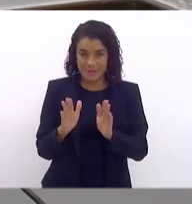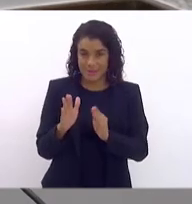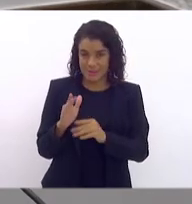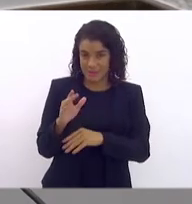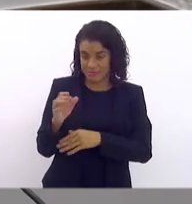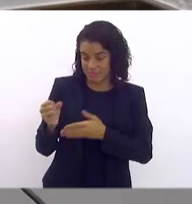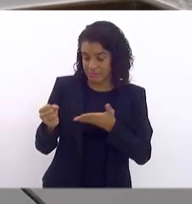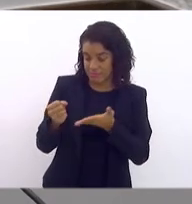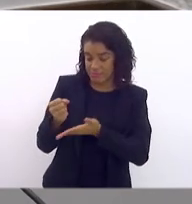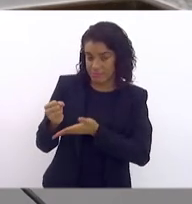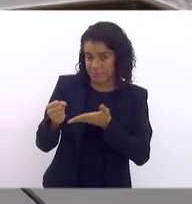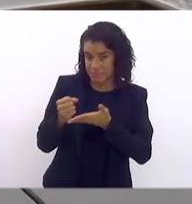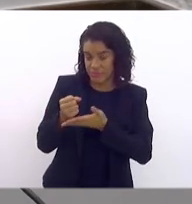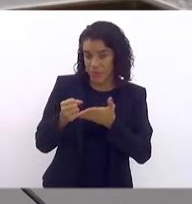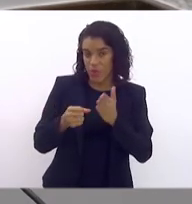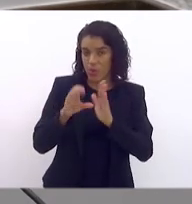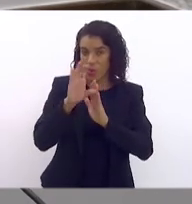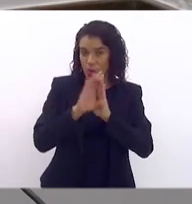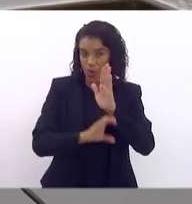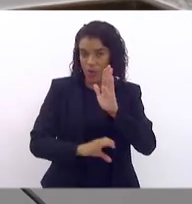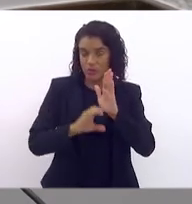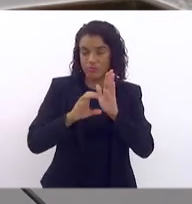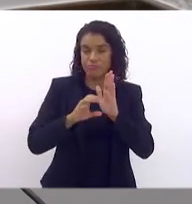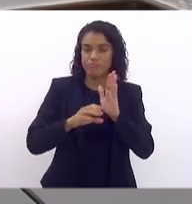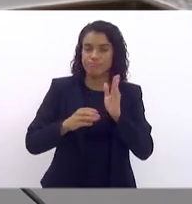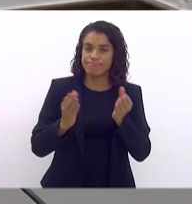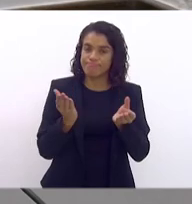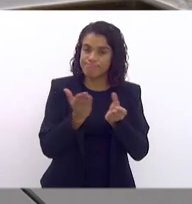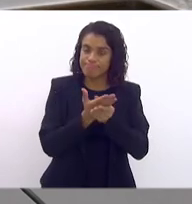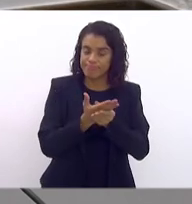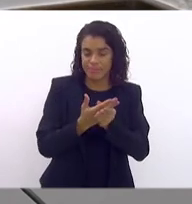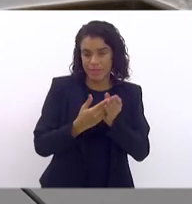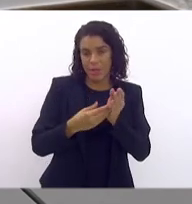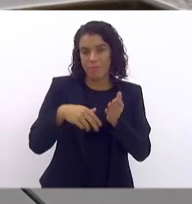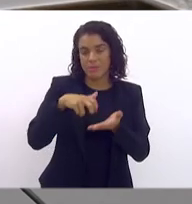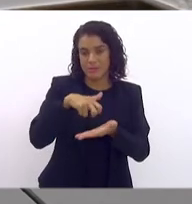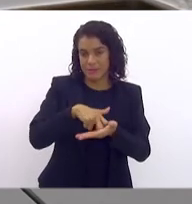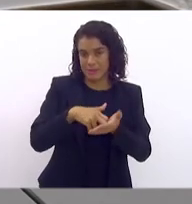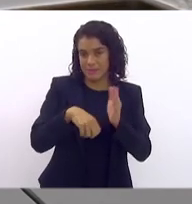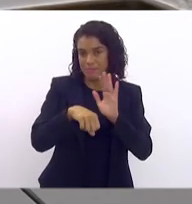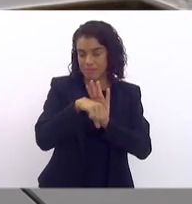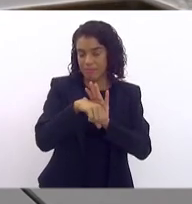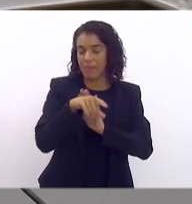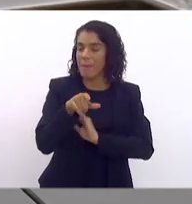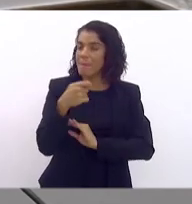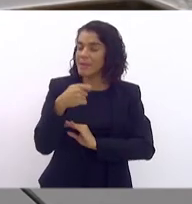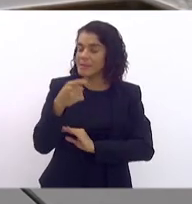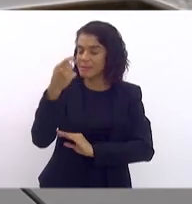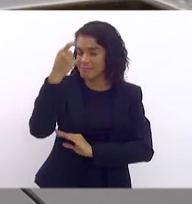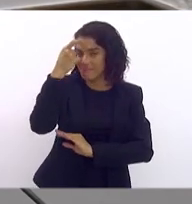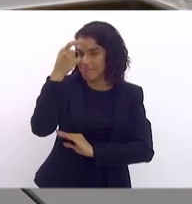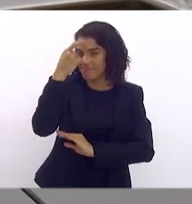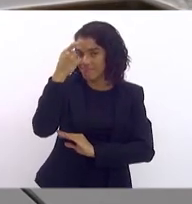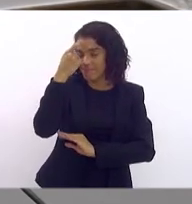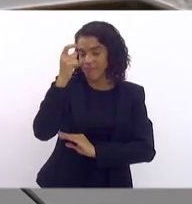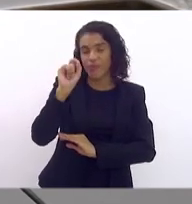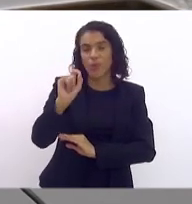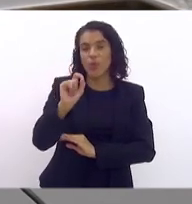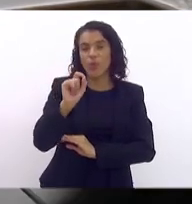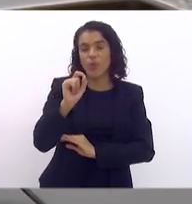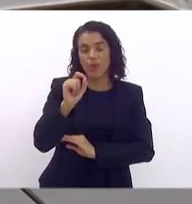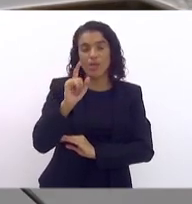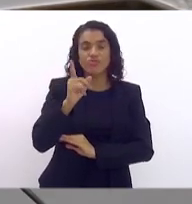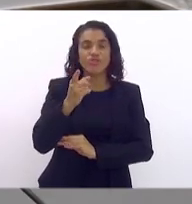base no Código Processo Penal nós precisamos ter em mente que se trata de uma normativa